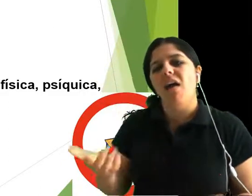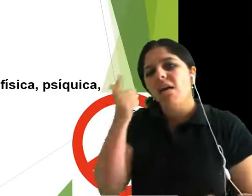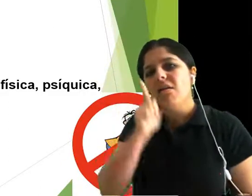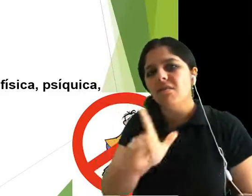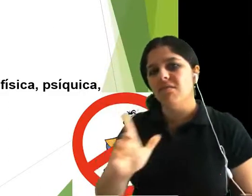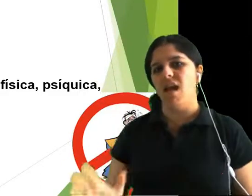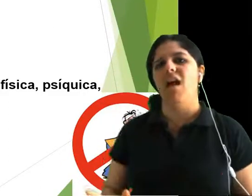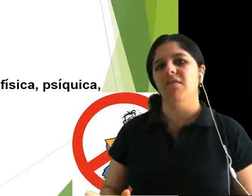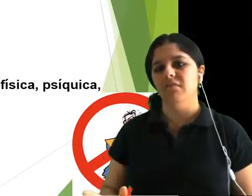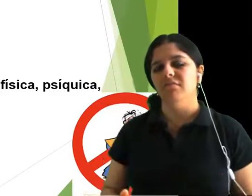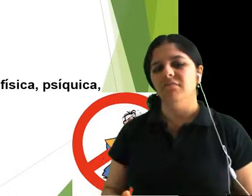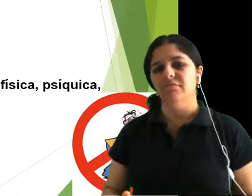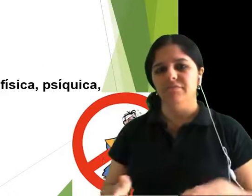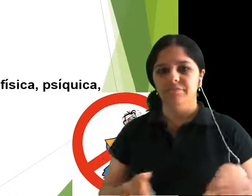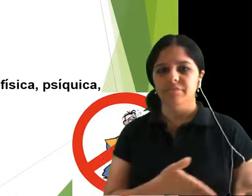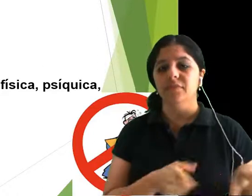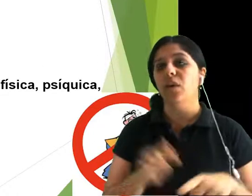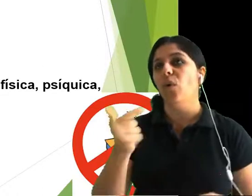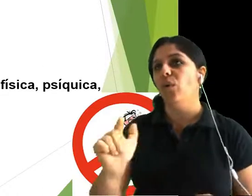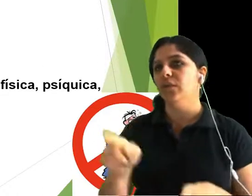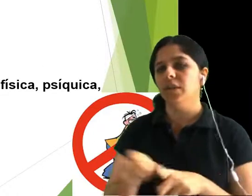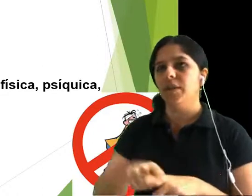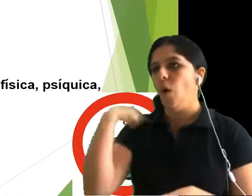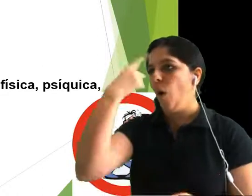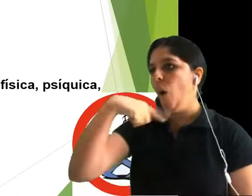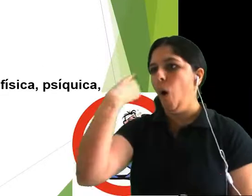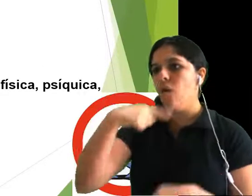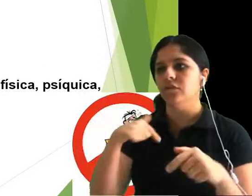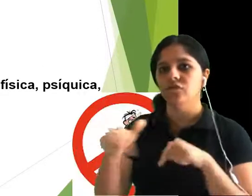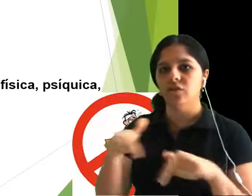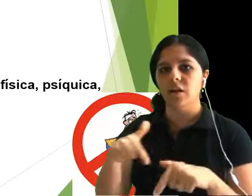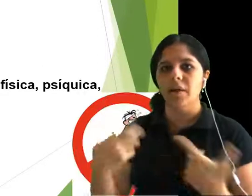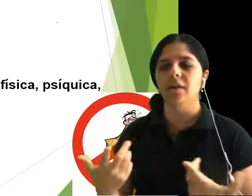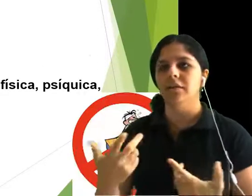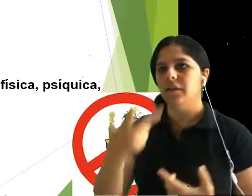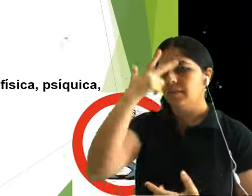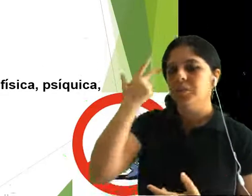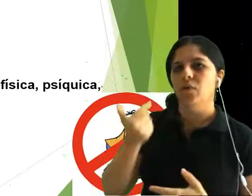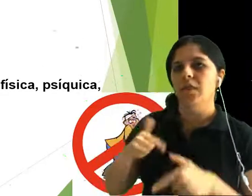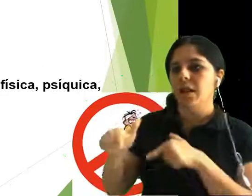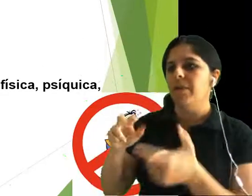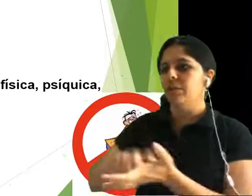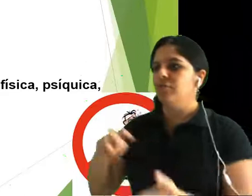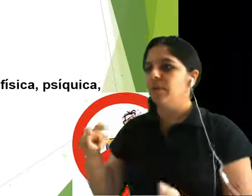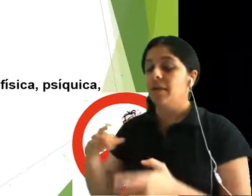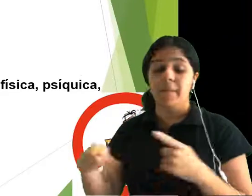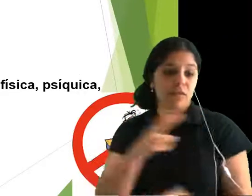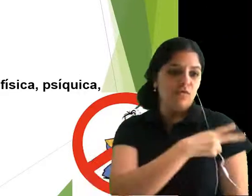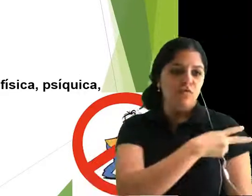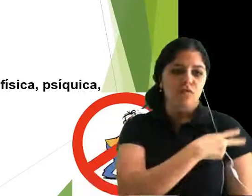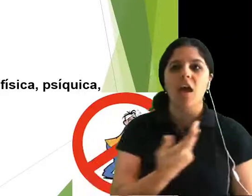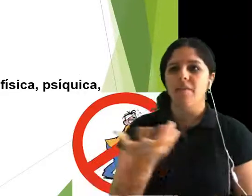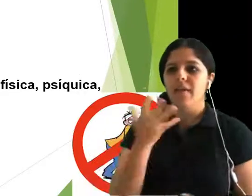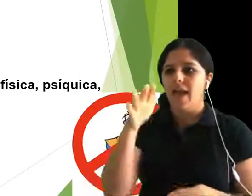adequa. Outra, excesso de horas extras. Então, por exemplo, a pessoa está trabalhando no primeiro turno, aí o patrão está precisando de